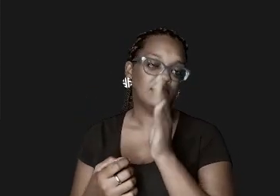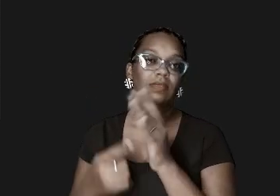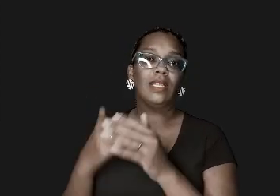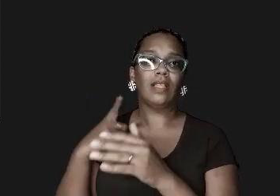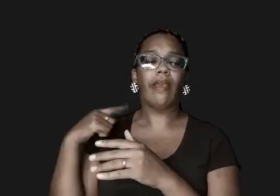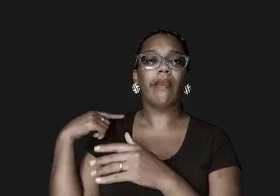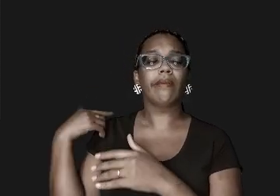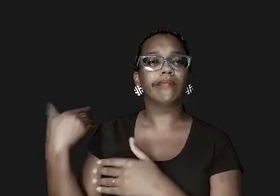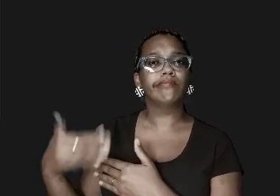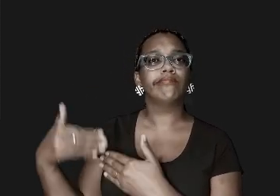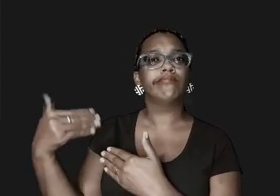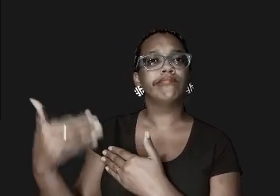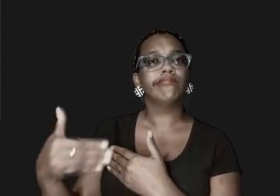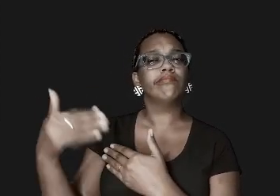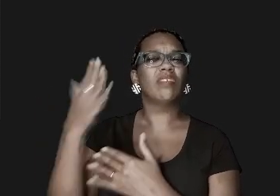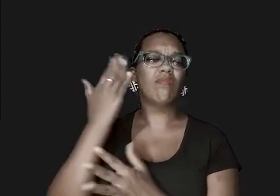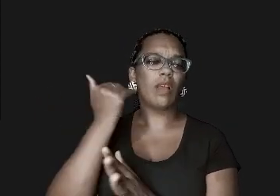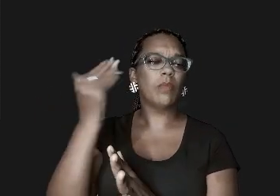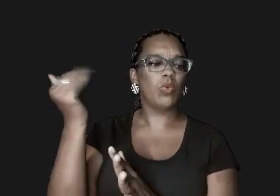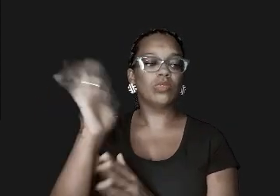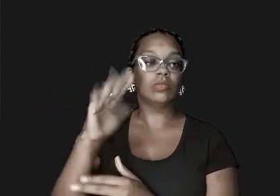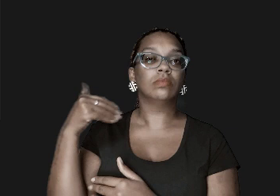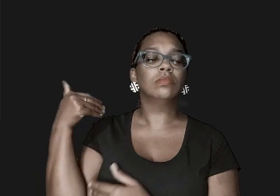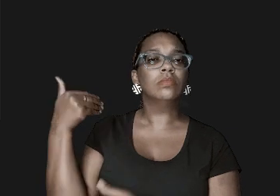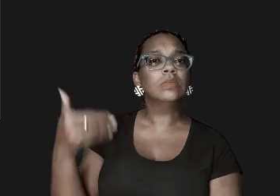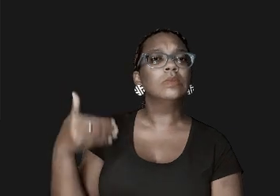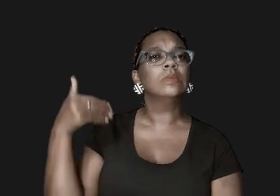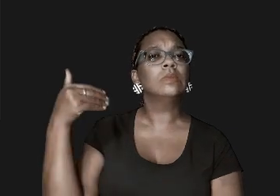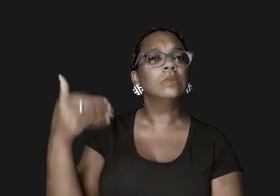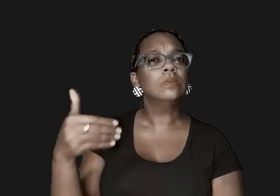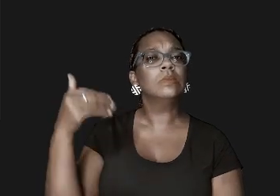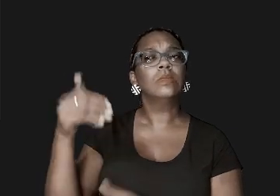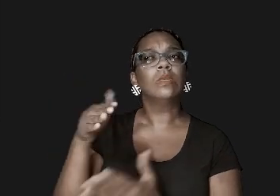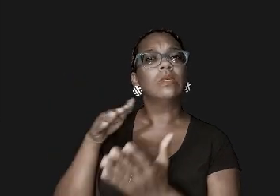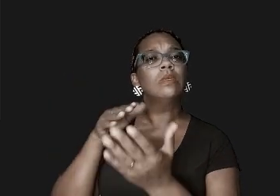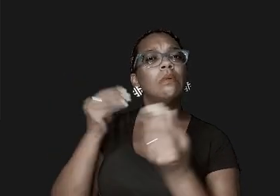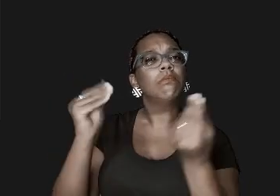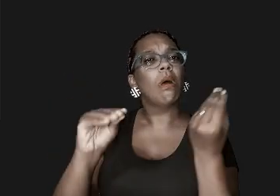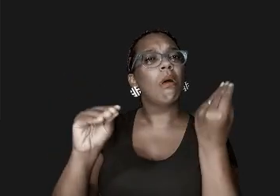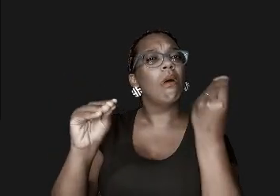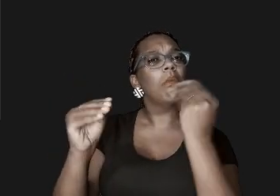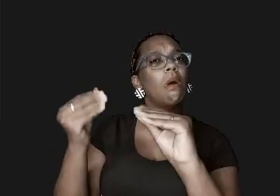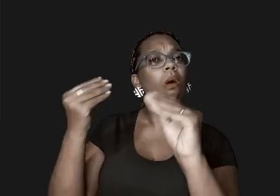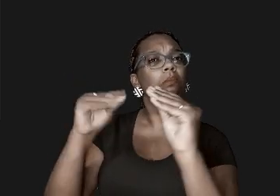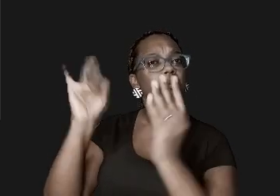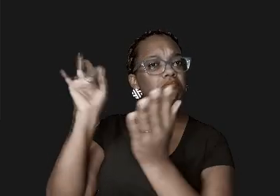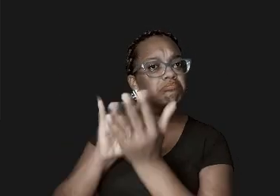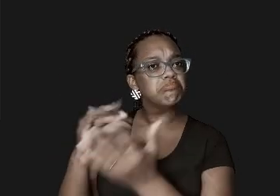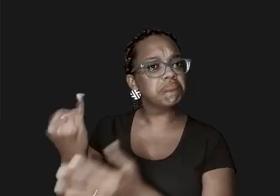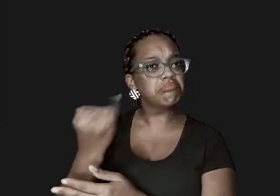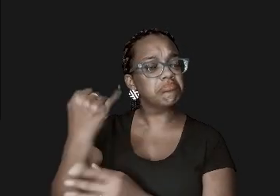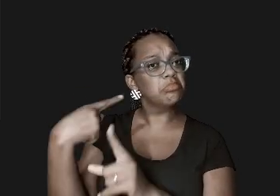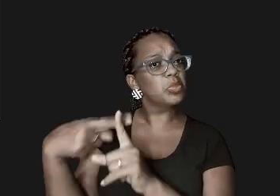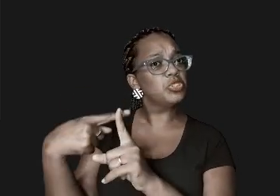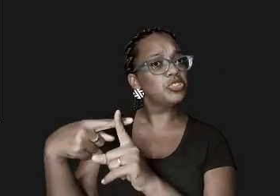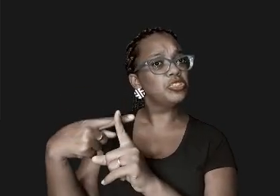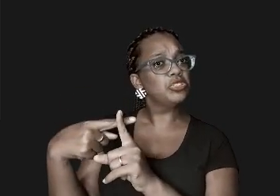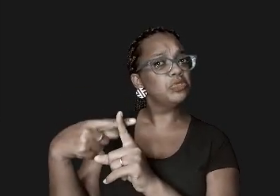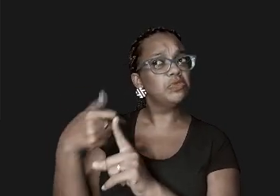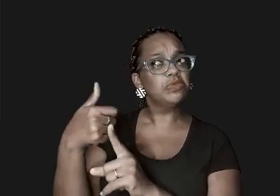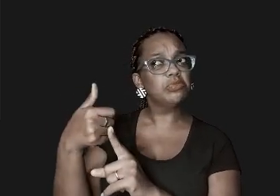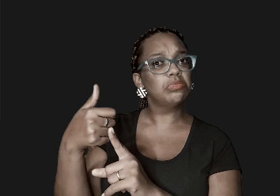Debate veja também se discutir o fato de que aquela companhia Vinha reiteradamente é um caso relativamente famoso